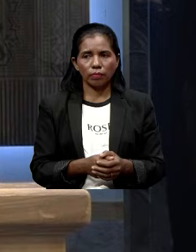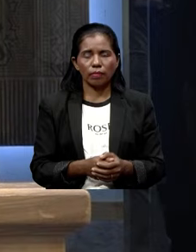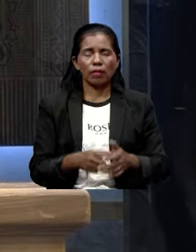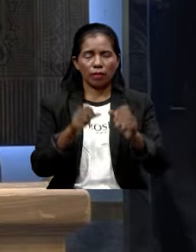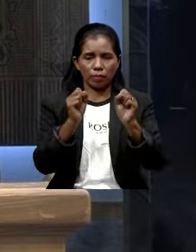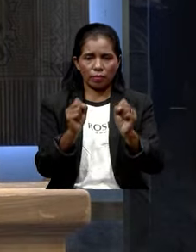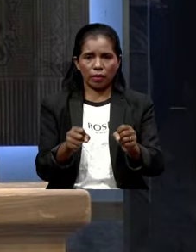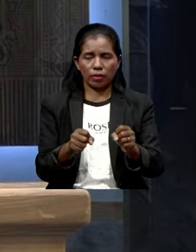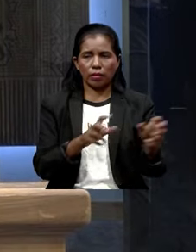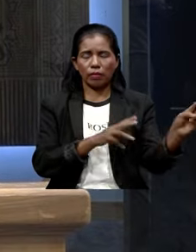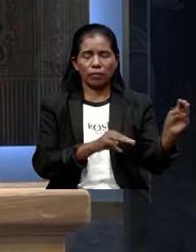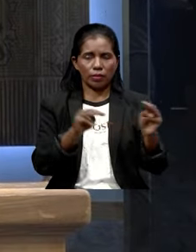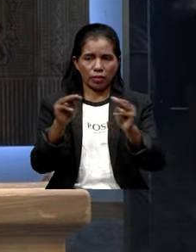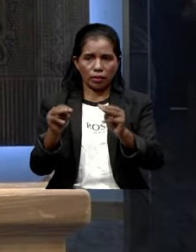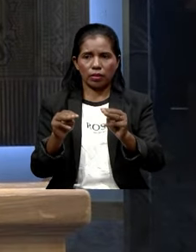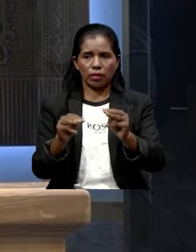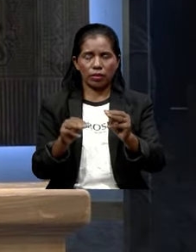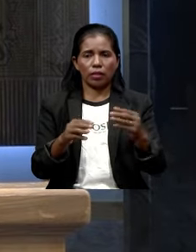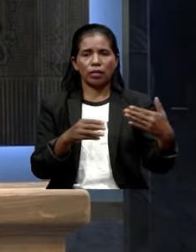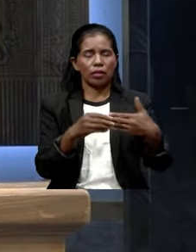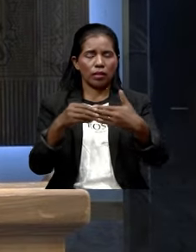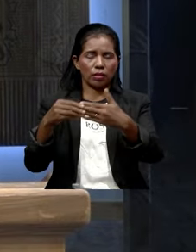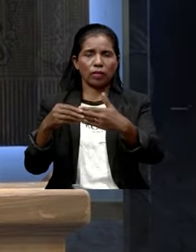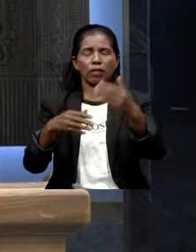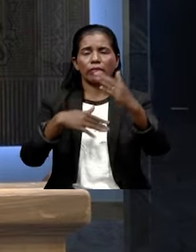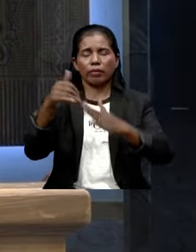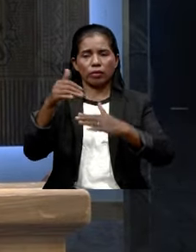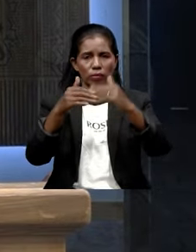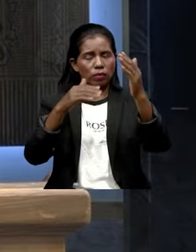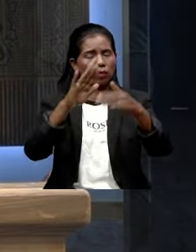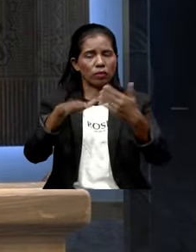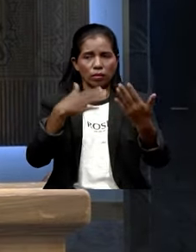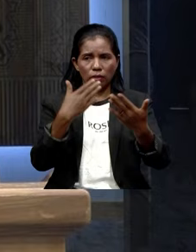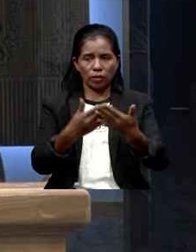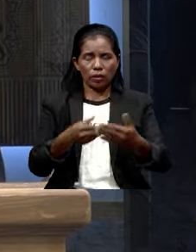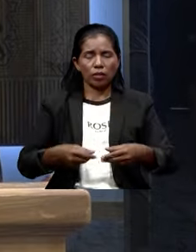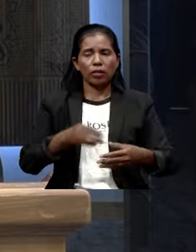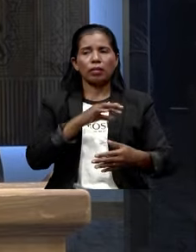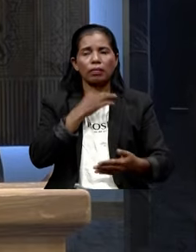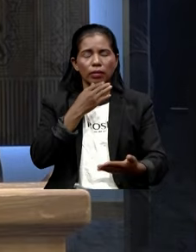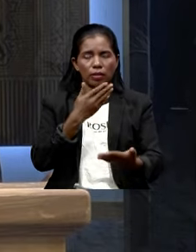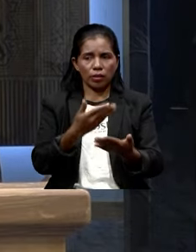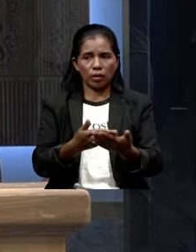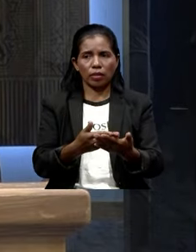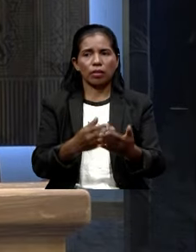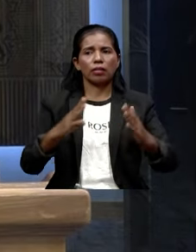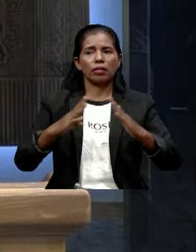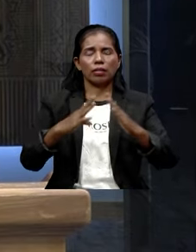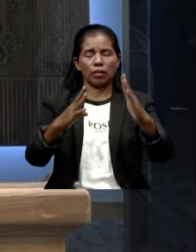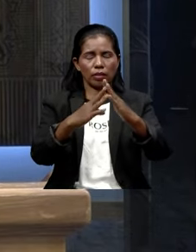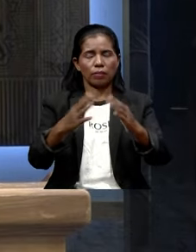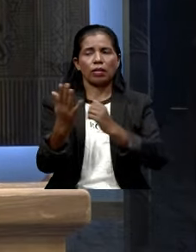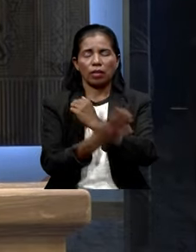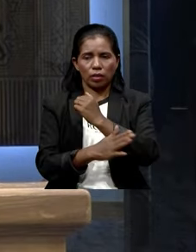consegue, mobiliza. Organiza infraestruturas, né, que beneficia a cidade, beneficia a